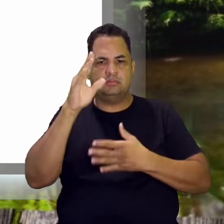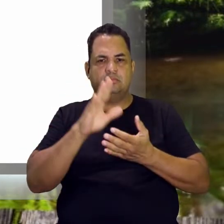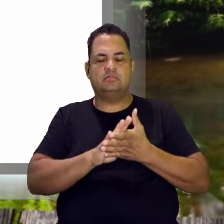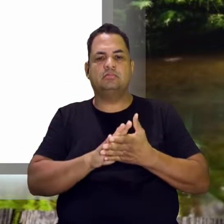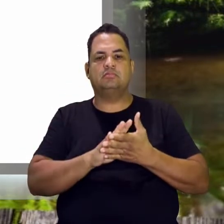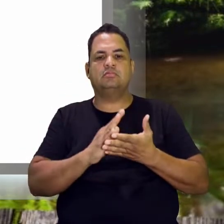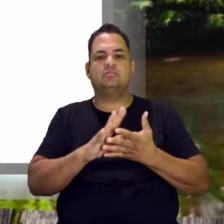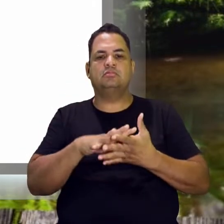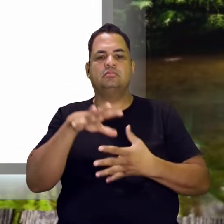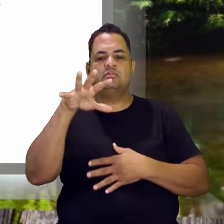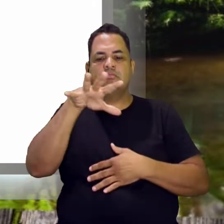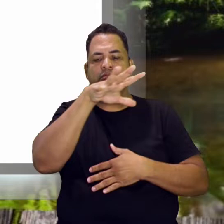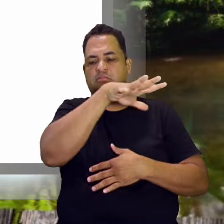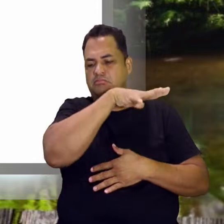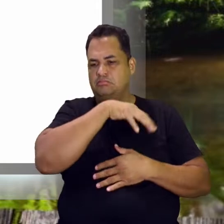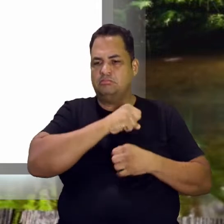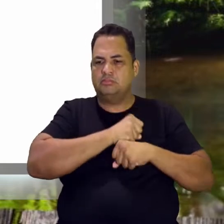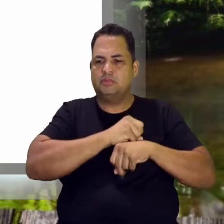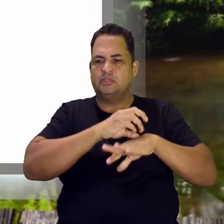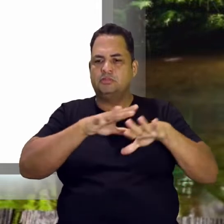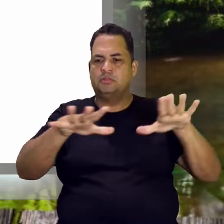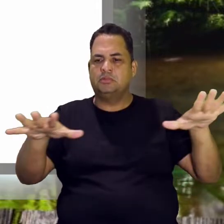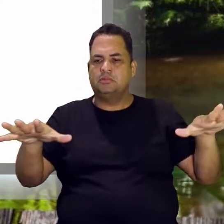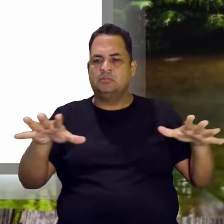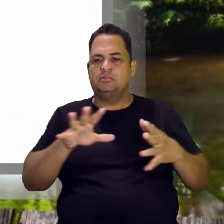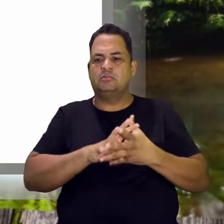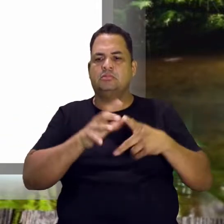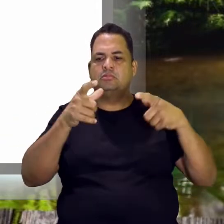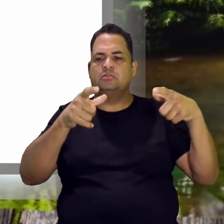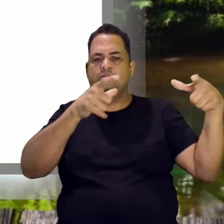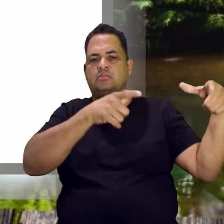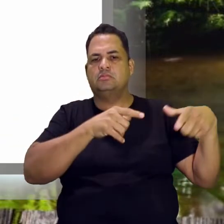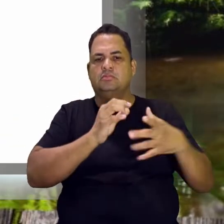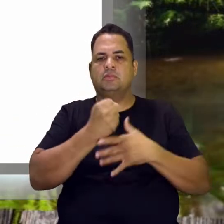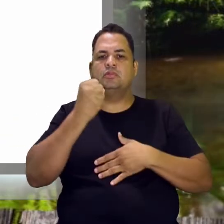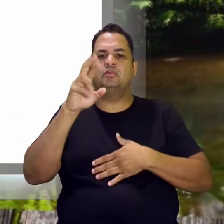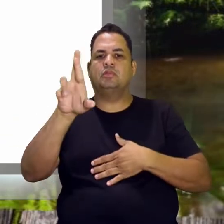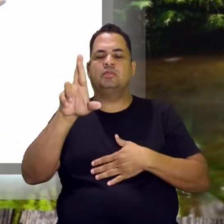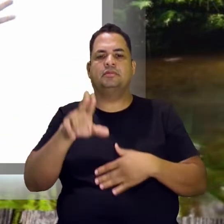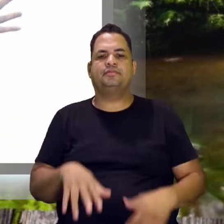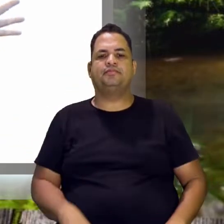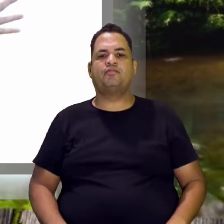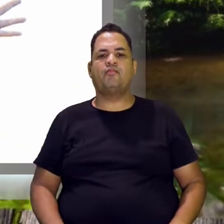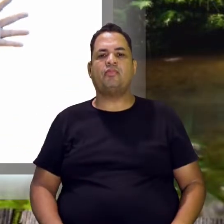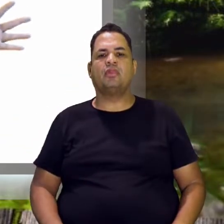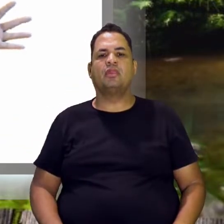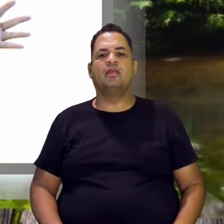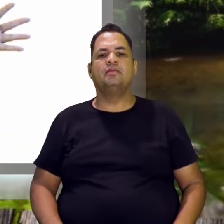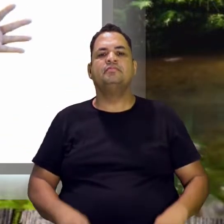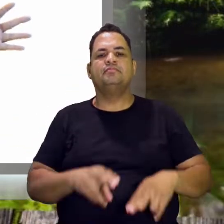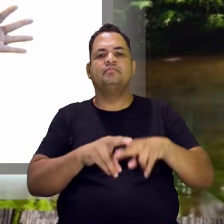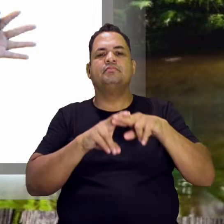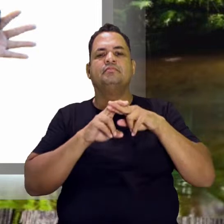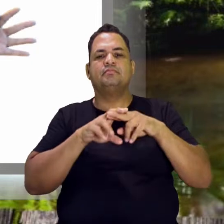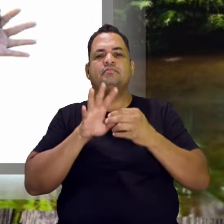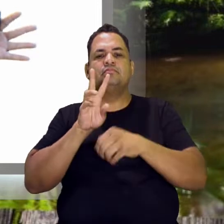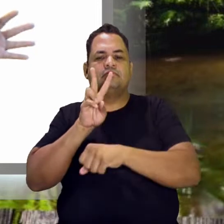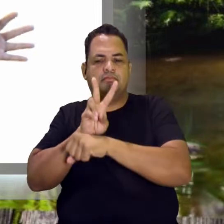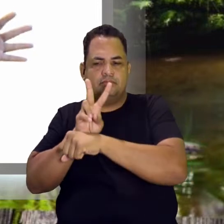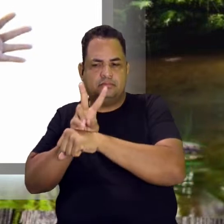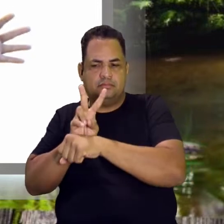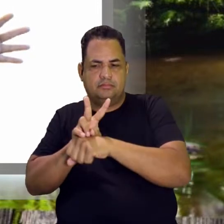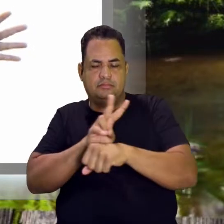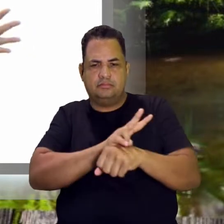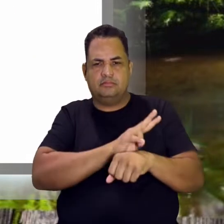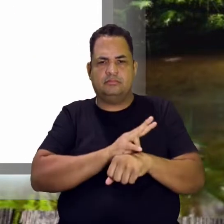estão dispersas na atmosfera, né? Estão aqui, ó, no ar. Então, por isso que a gente precisa cuidar